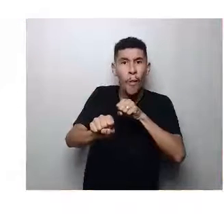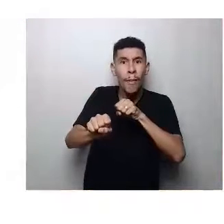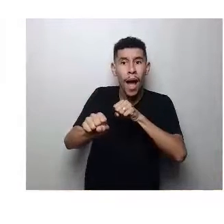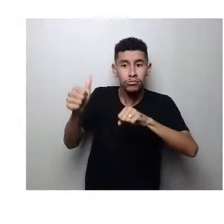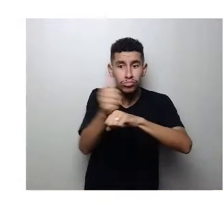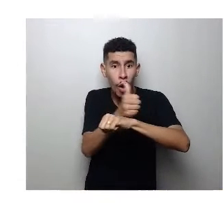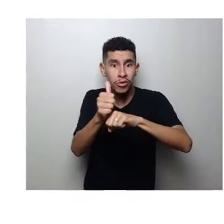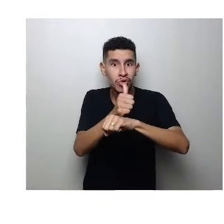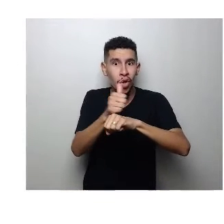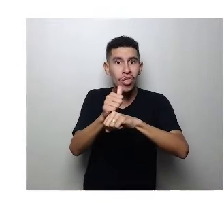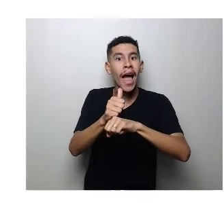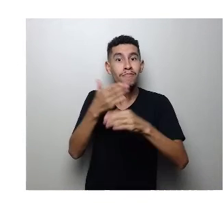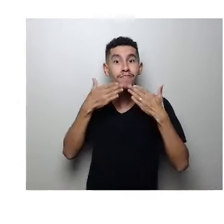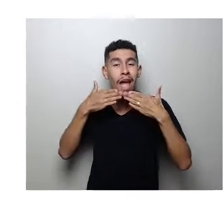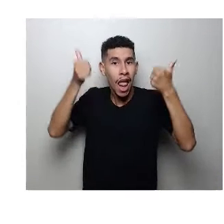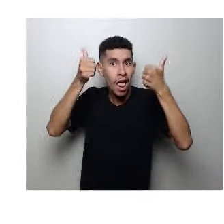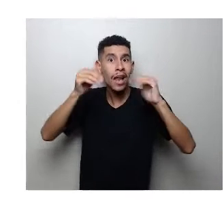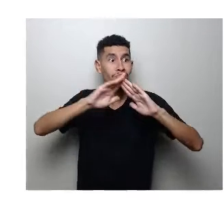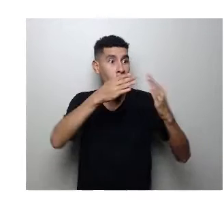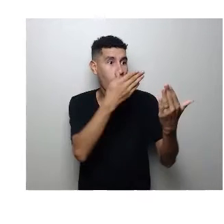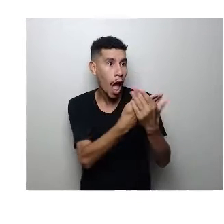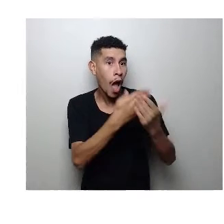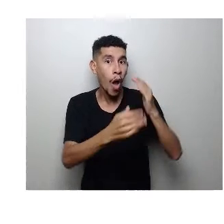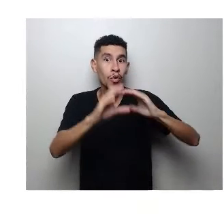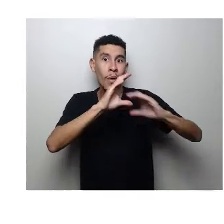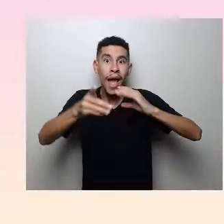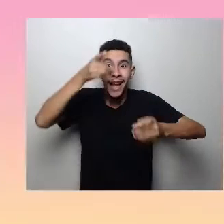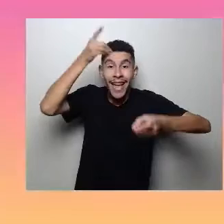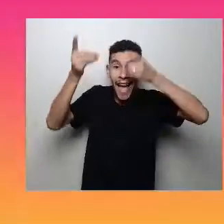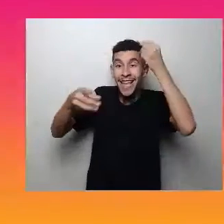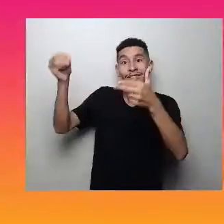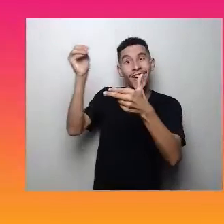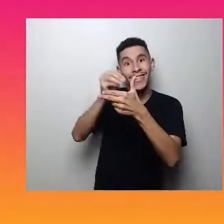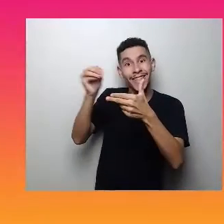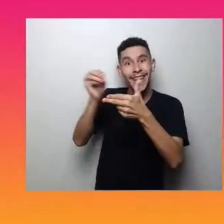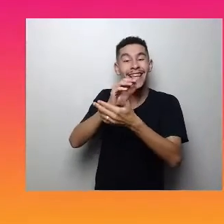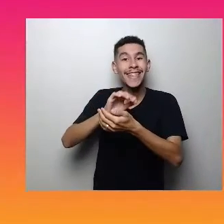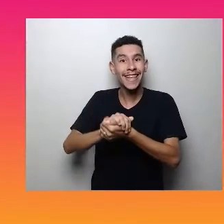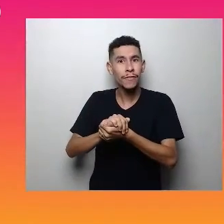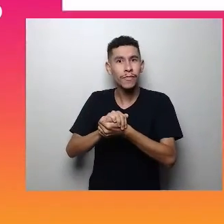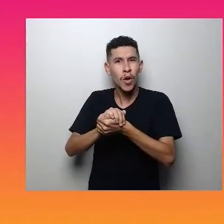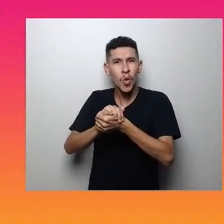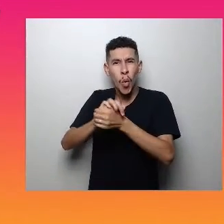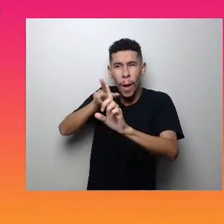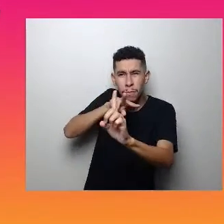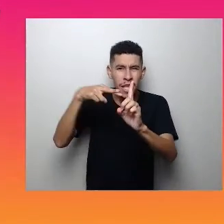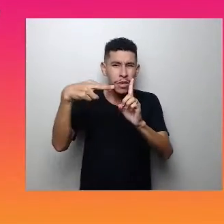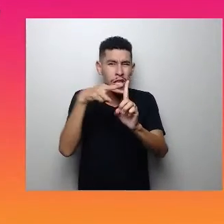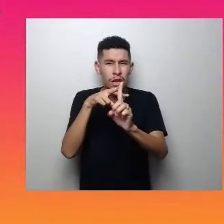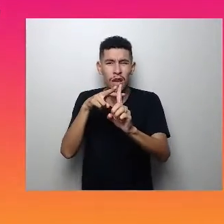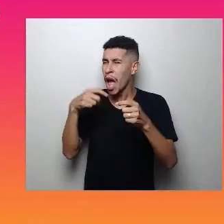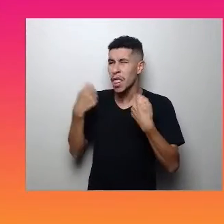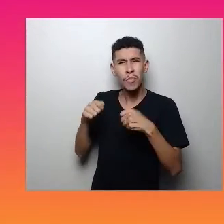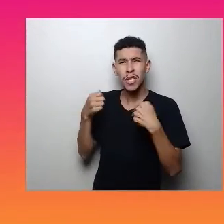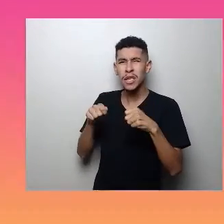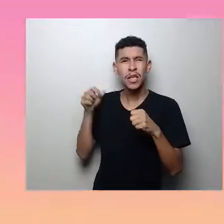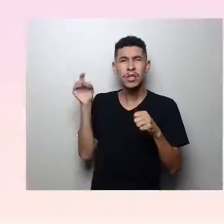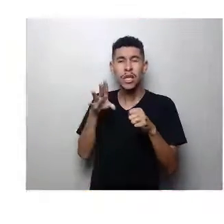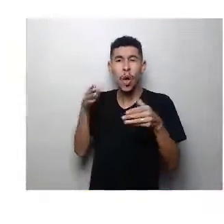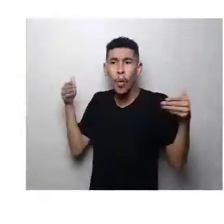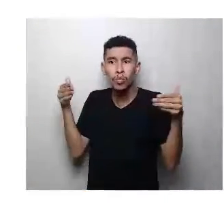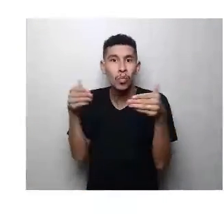nível. Escola de Comunicação Criativa Unesc. Um ponto de vista não precisa ser um ponto fixo.